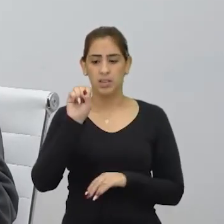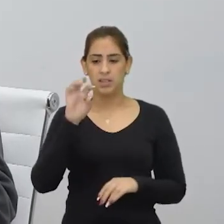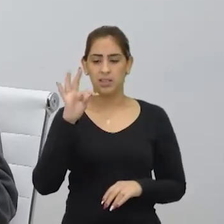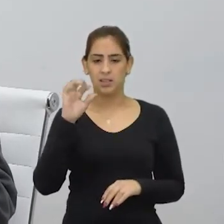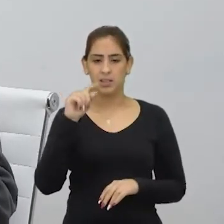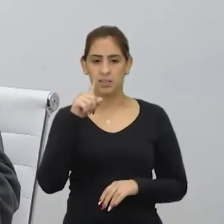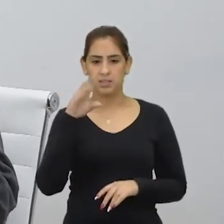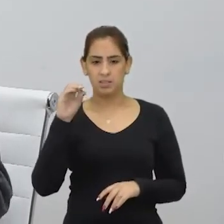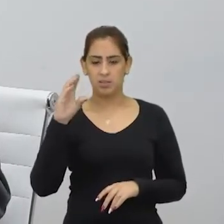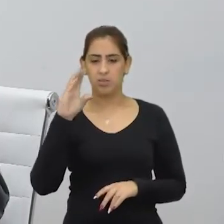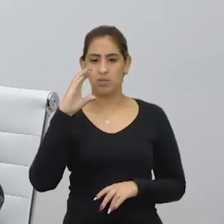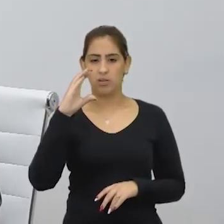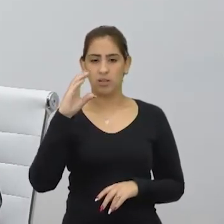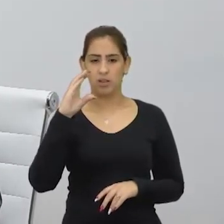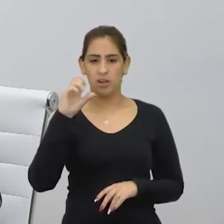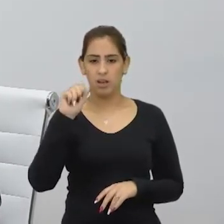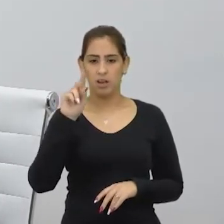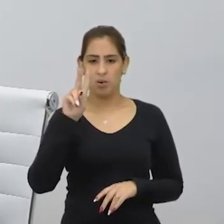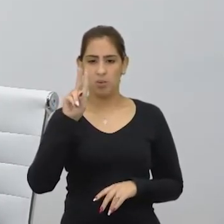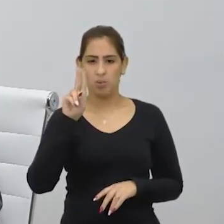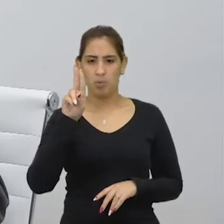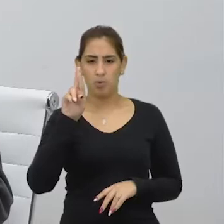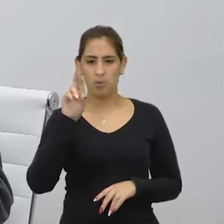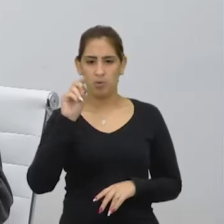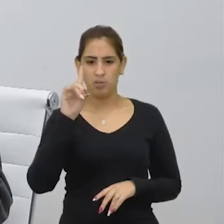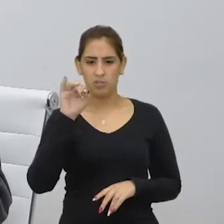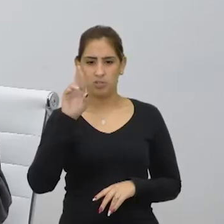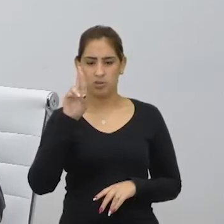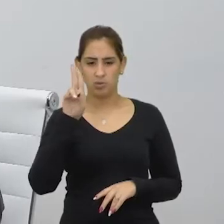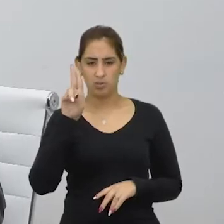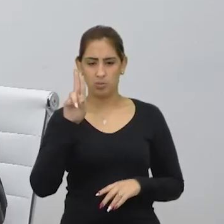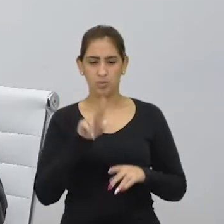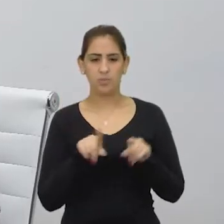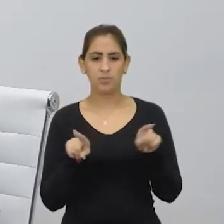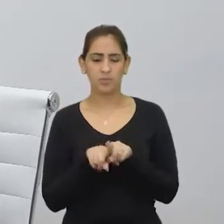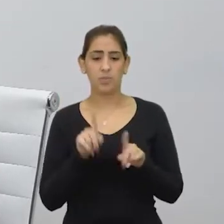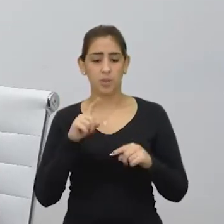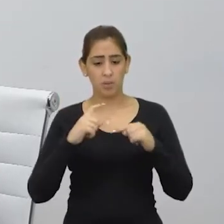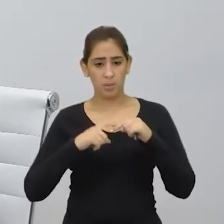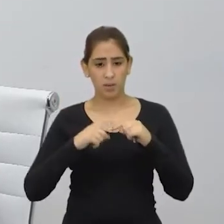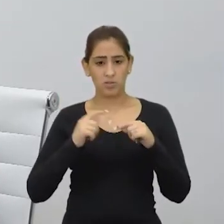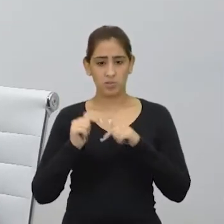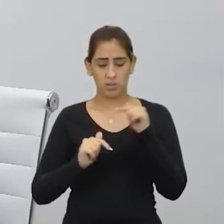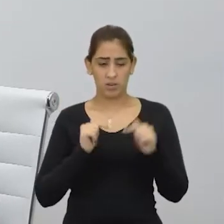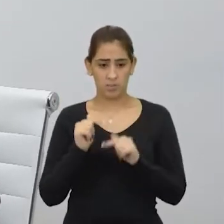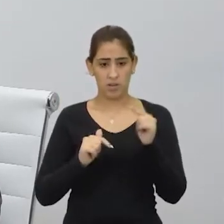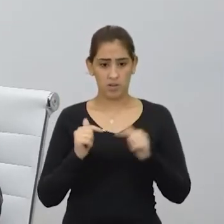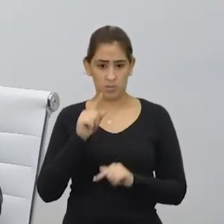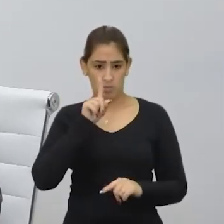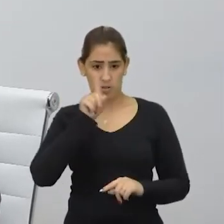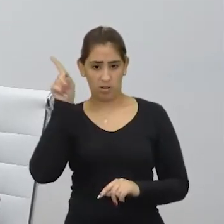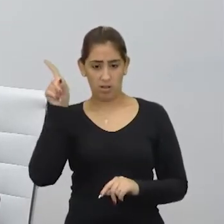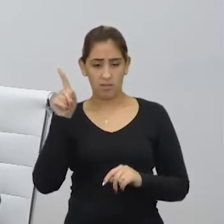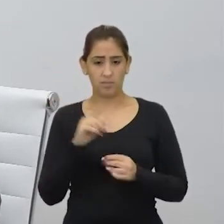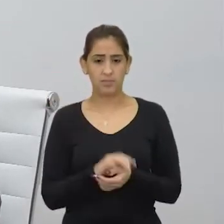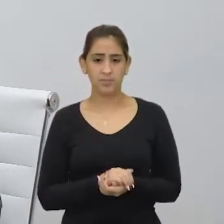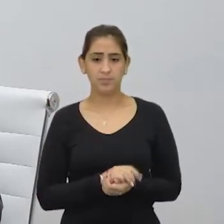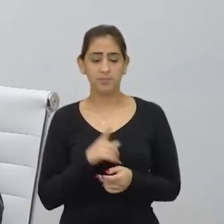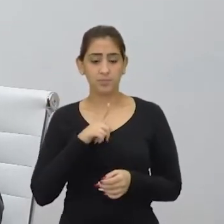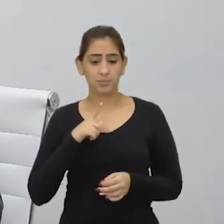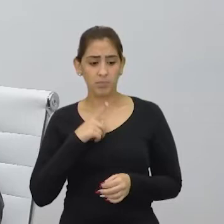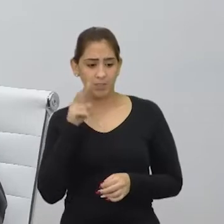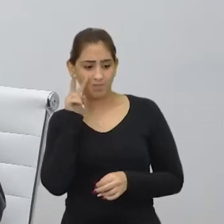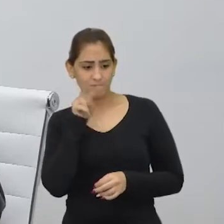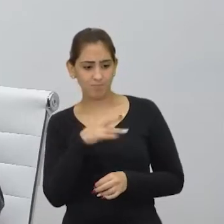é um médico que trabalhou durante vários anos no Carandiru. E ele tem como ponto de